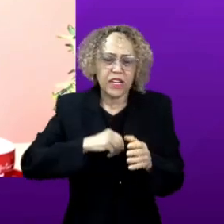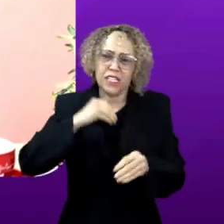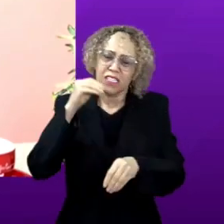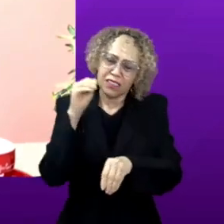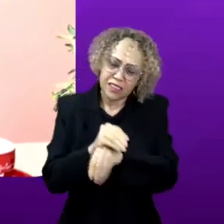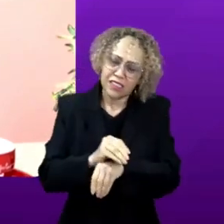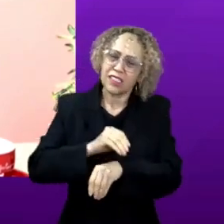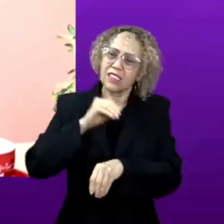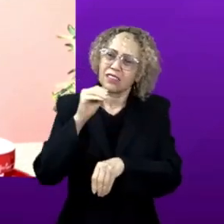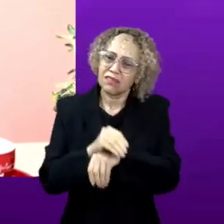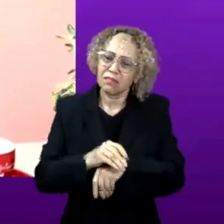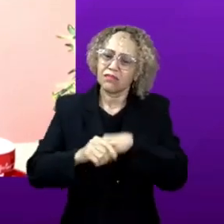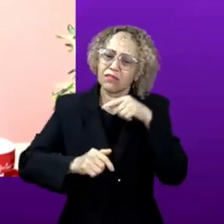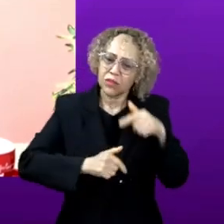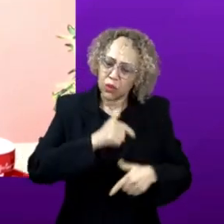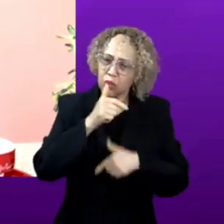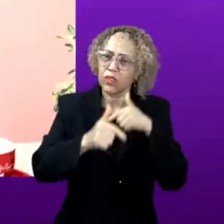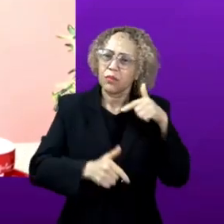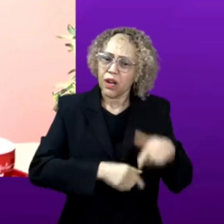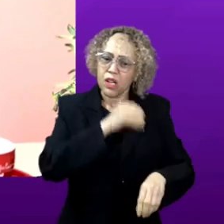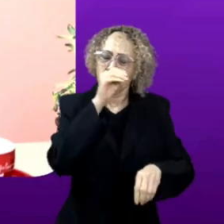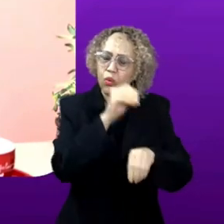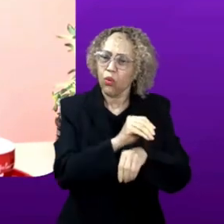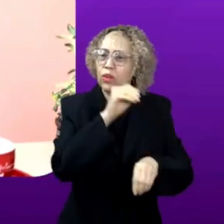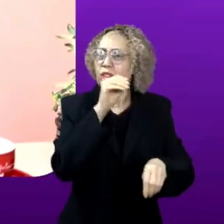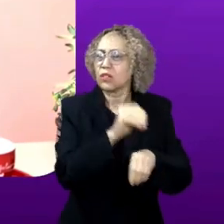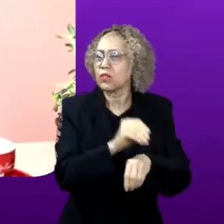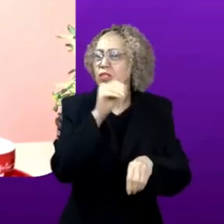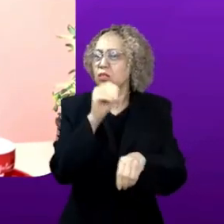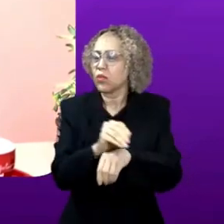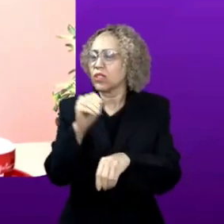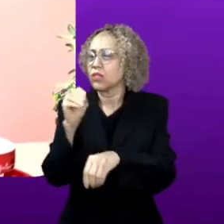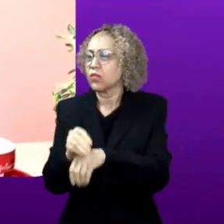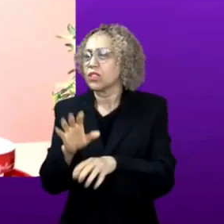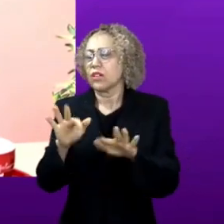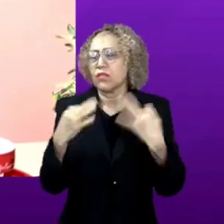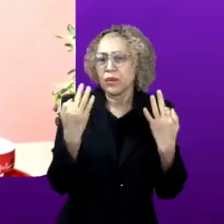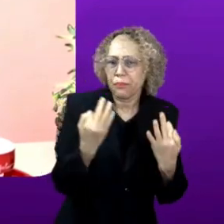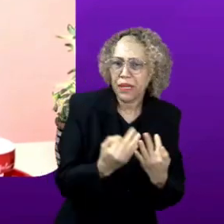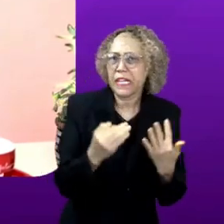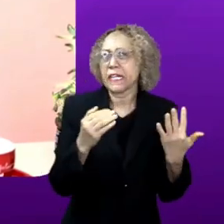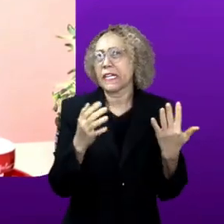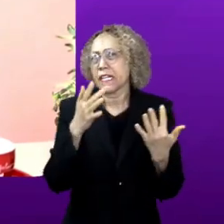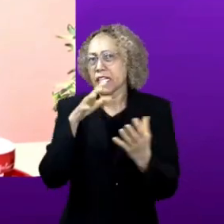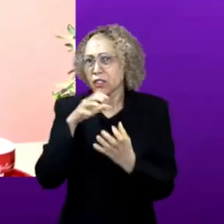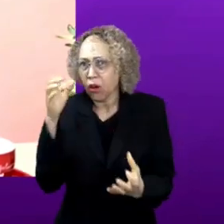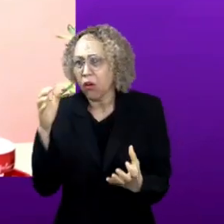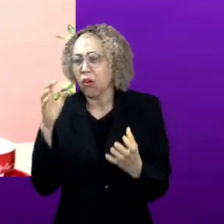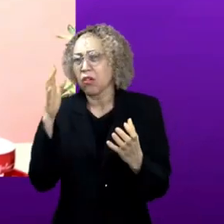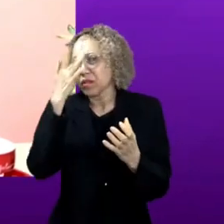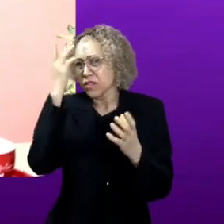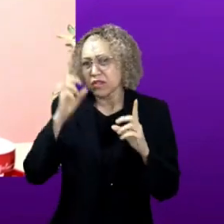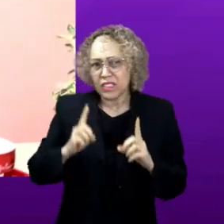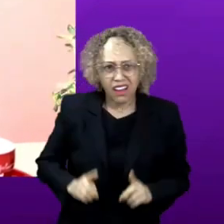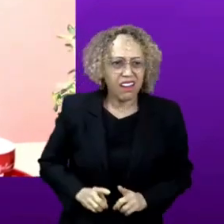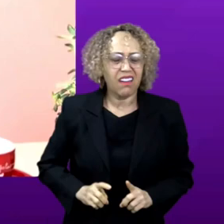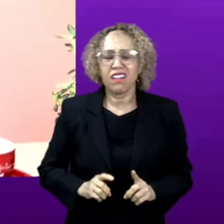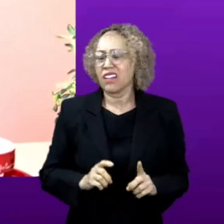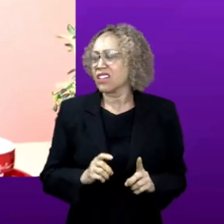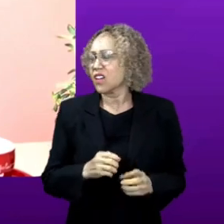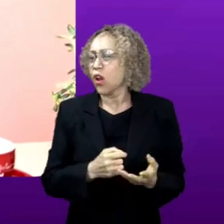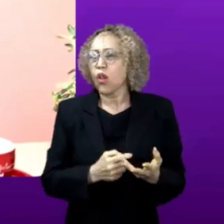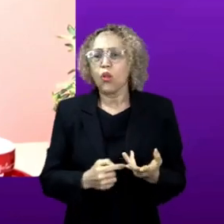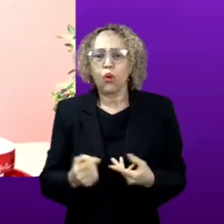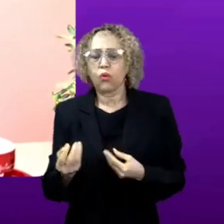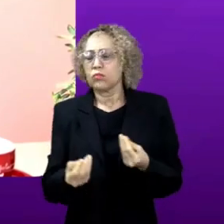mudou completamente, tem a questão da inteligência artificial, da precarização do trabalho, o trabalho online, mas